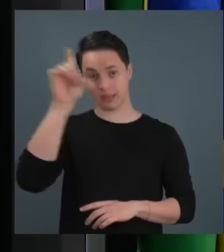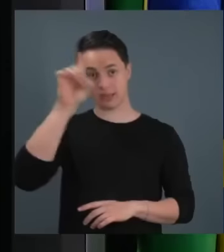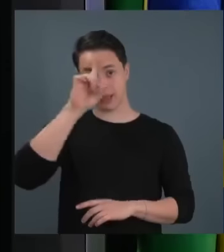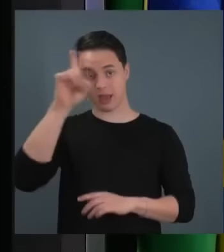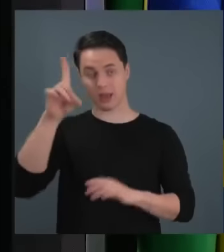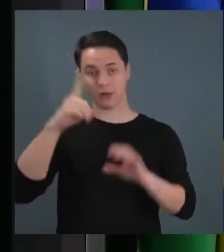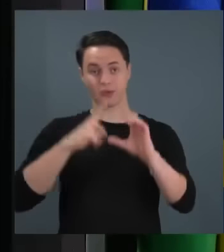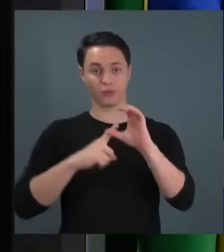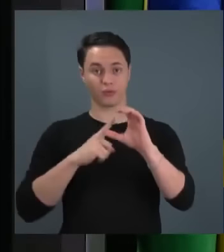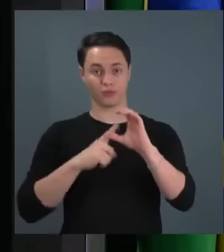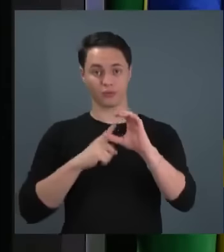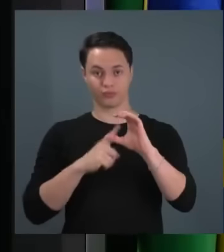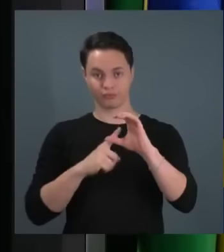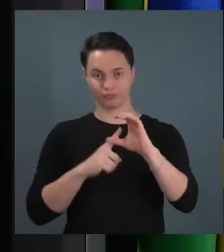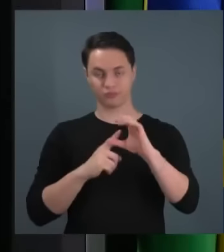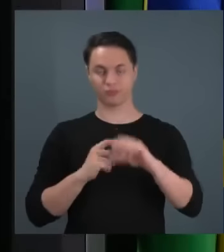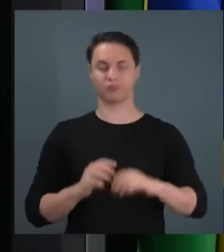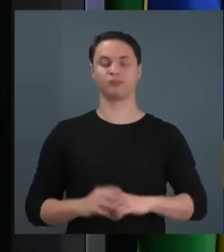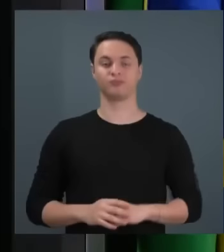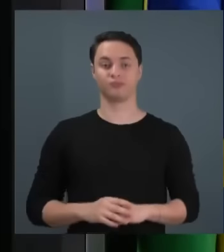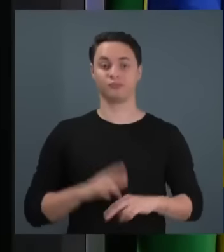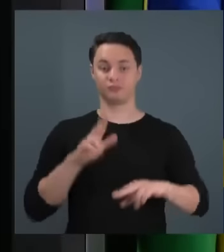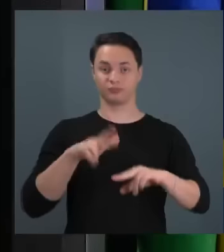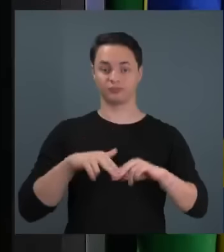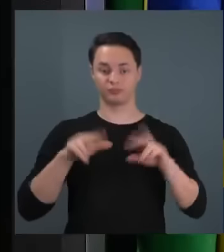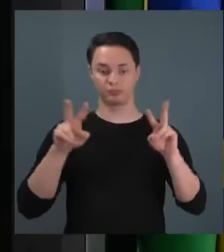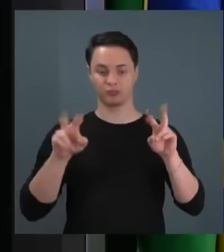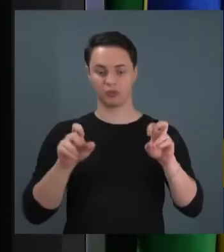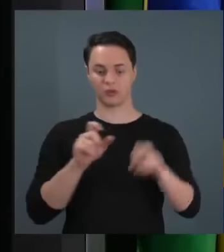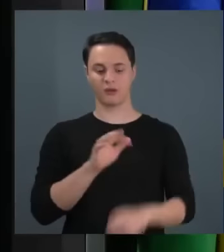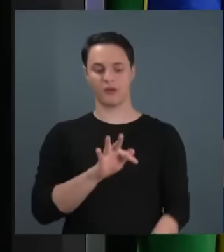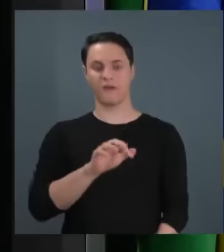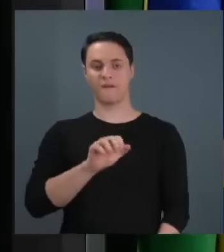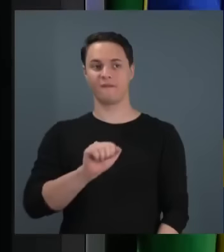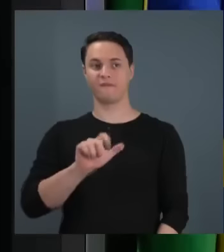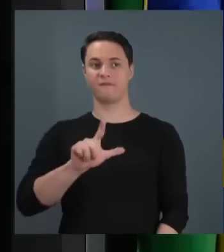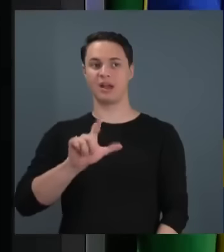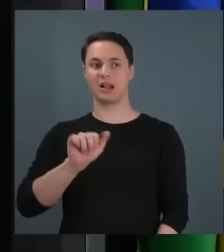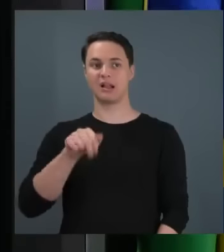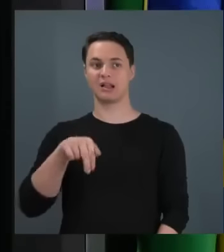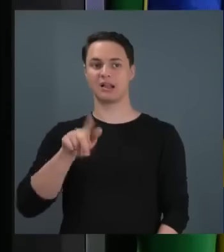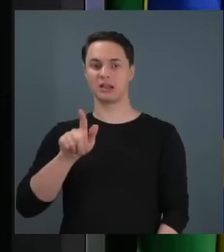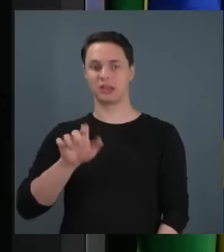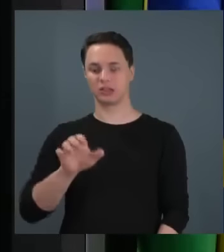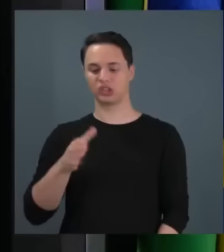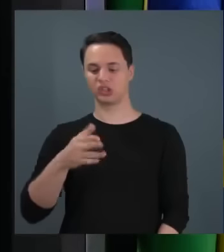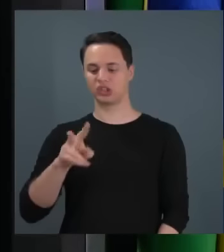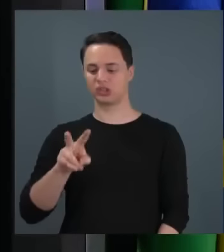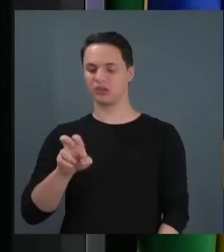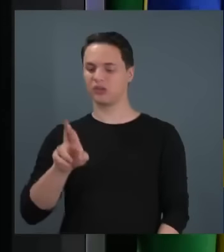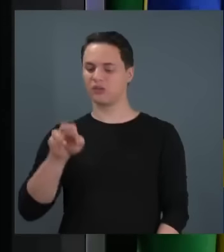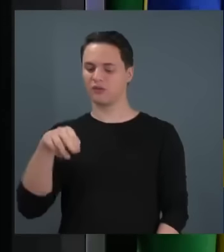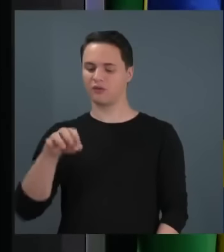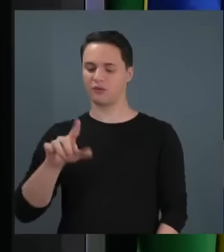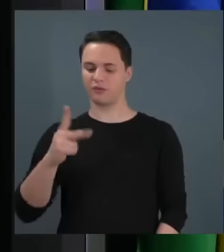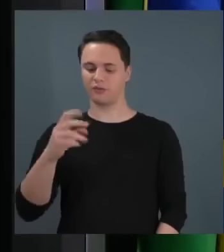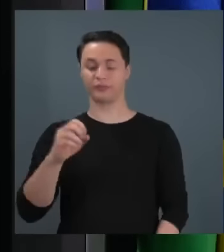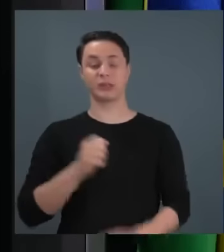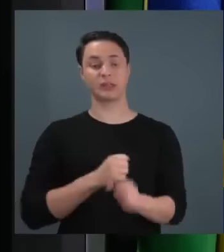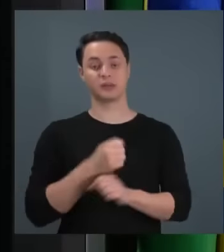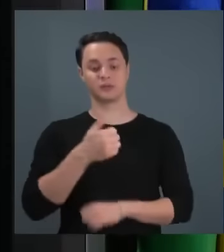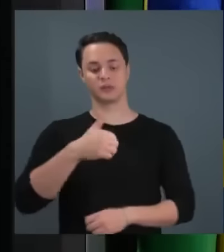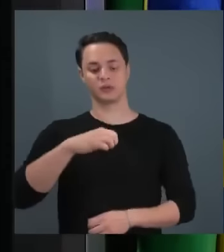comunistas. Daí a escolha do, abro aspas, vermelho. A partir de 1980,